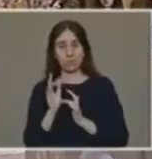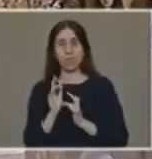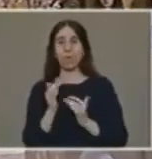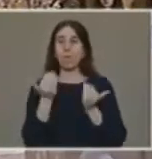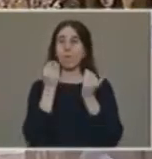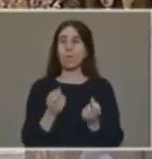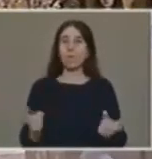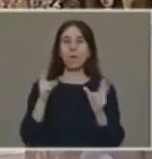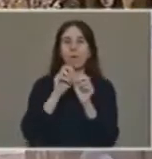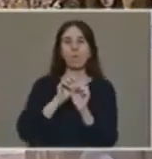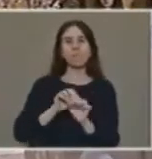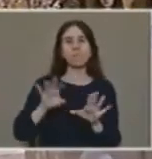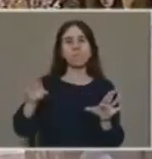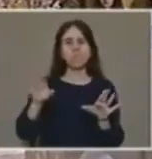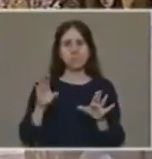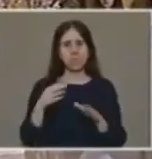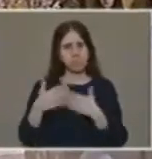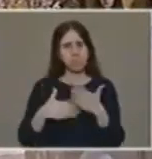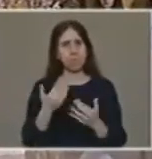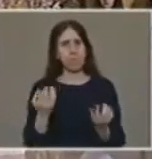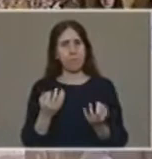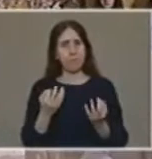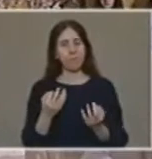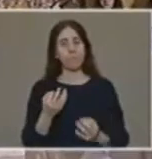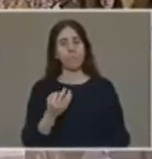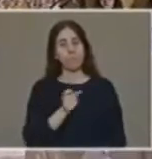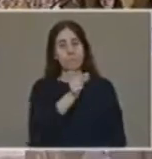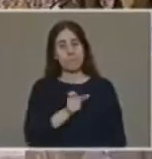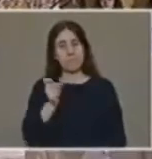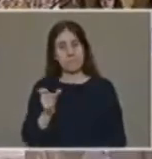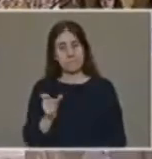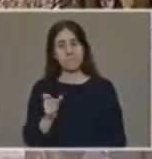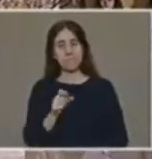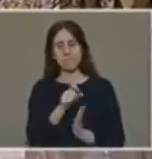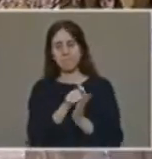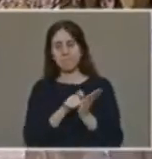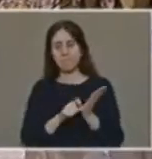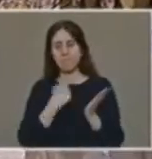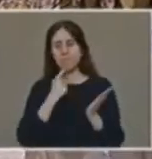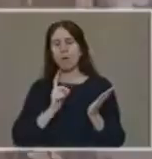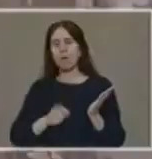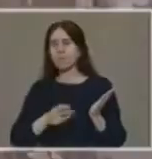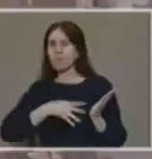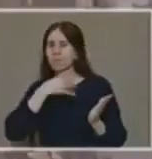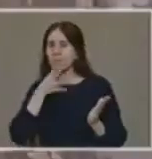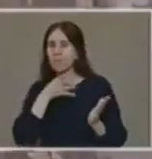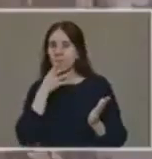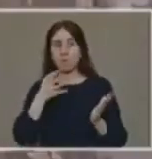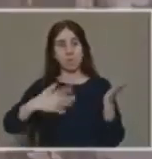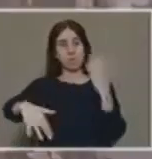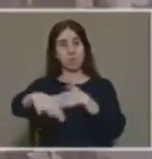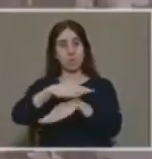Nova. Também eles explicavam o sentido das Escrituras e interpelavam a